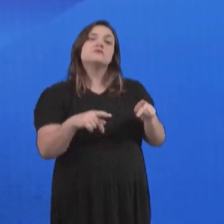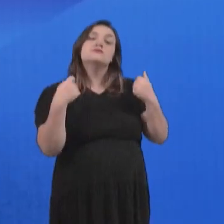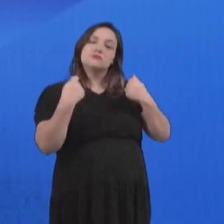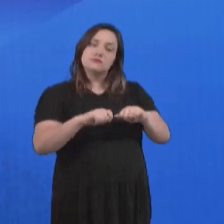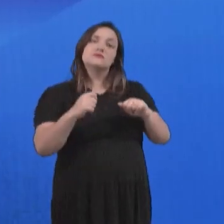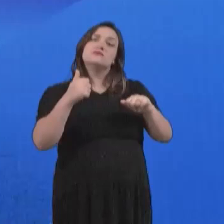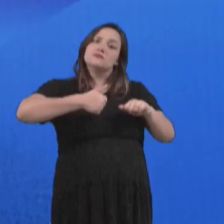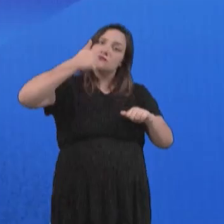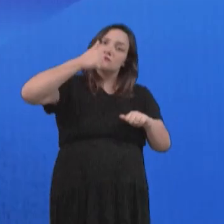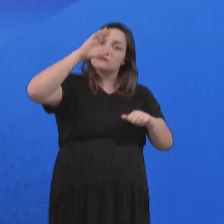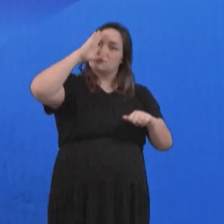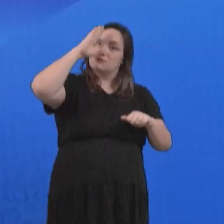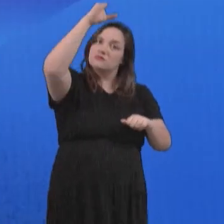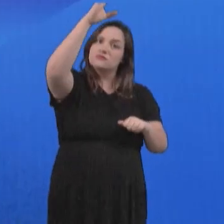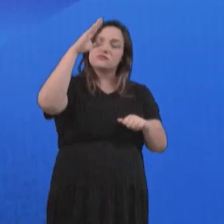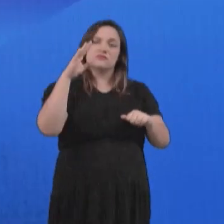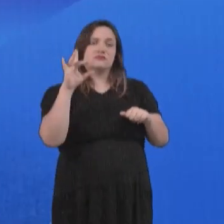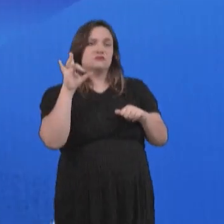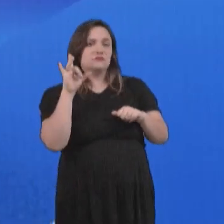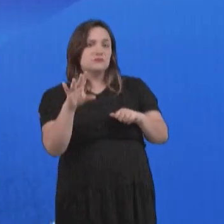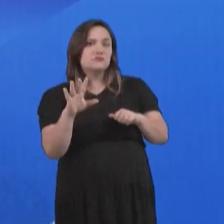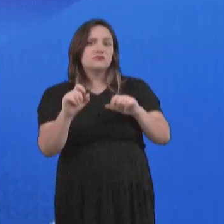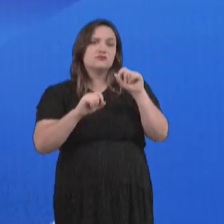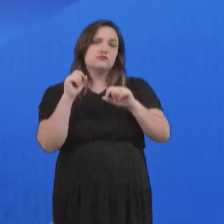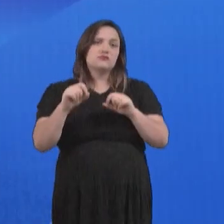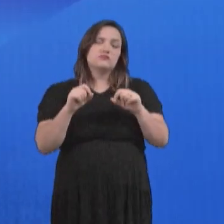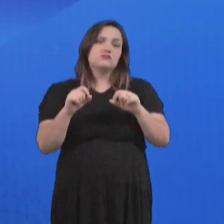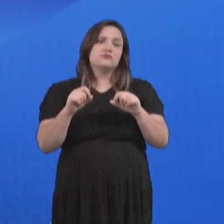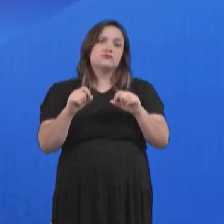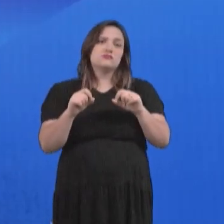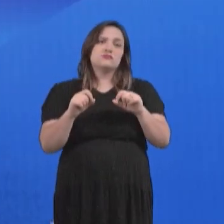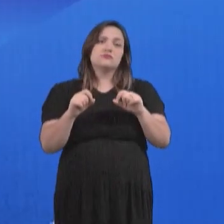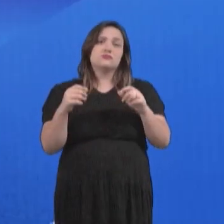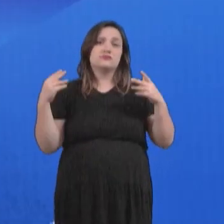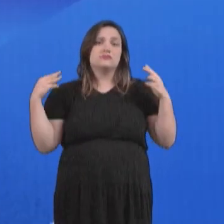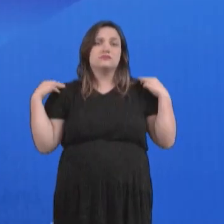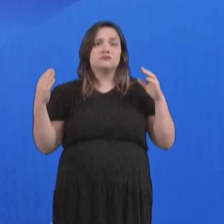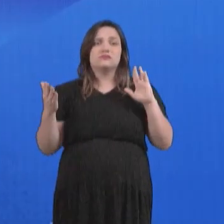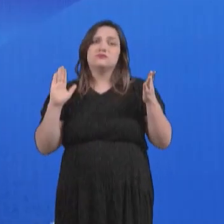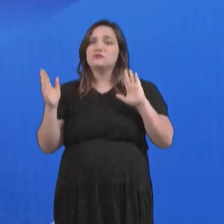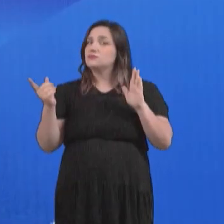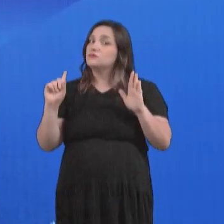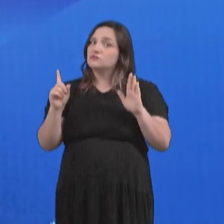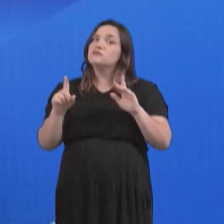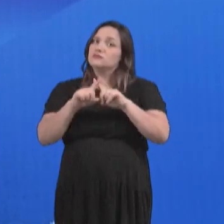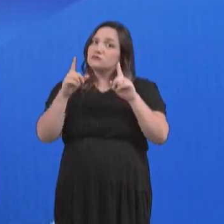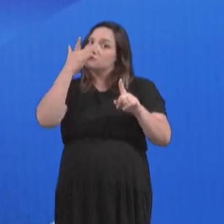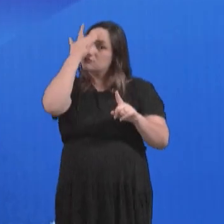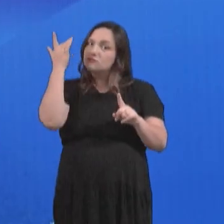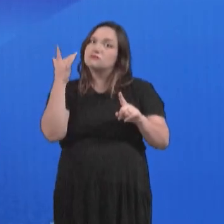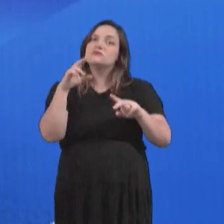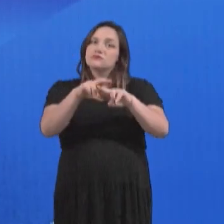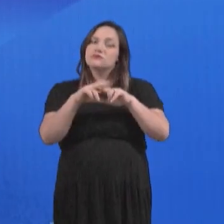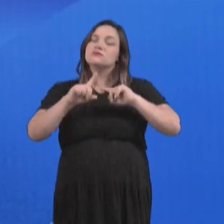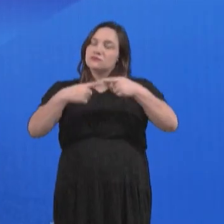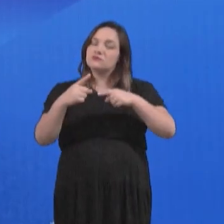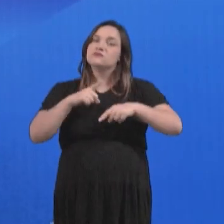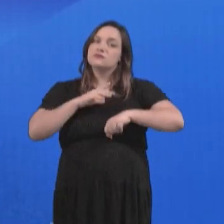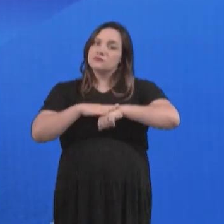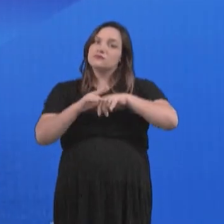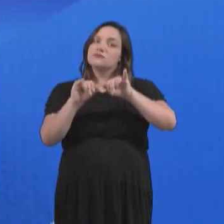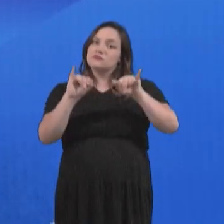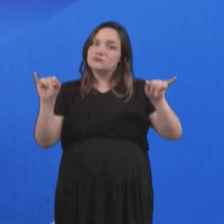estar em primeiro lugar, não apenas a questão do transporte logístico, e a gente segue acompanhando, então, trazendo novas informações para